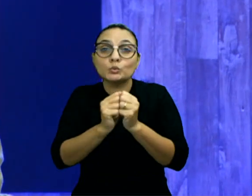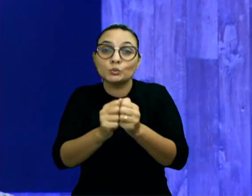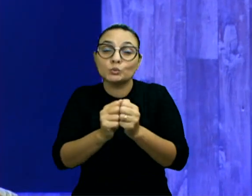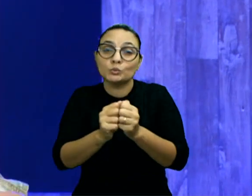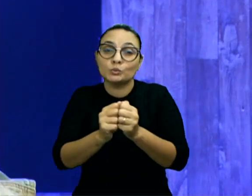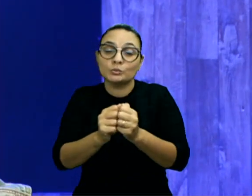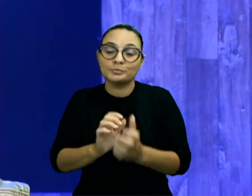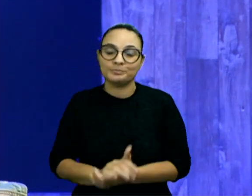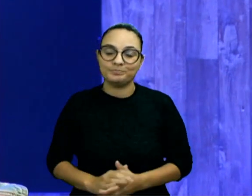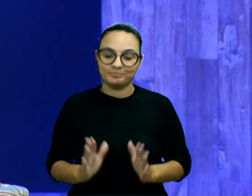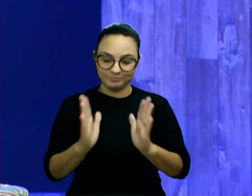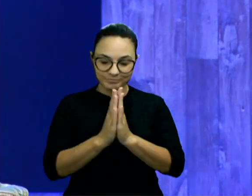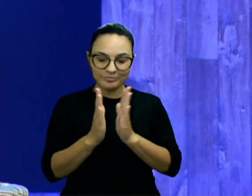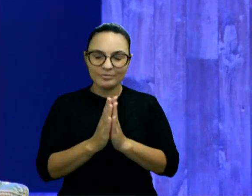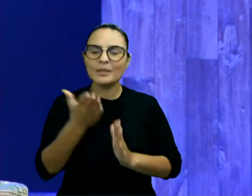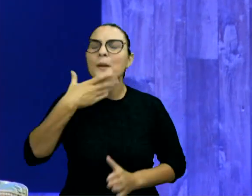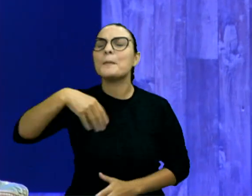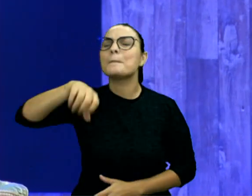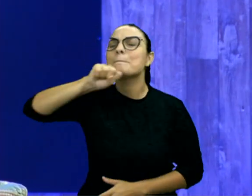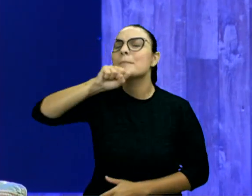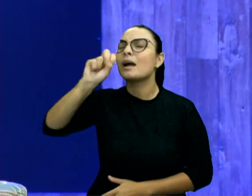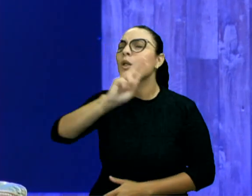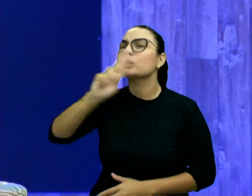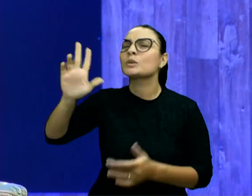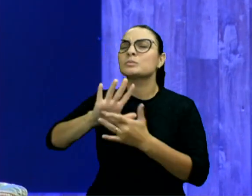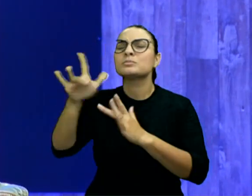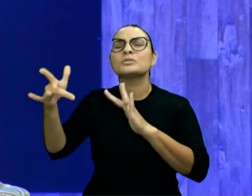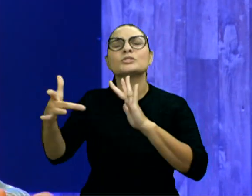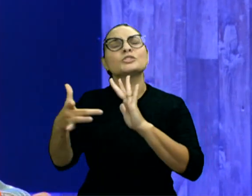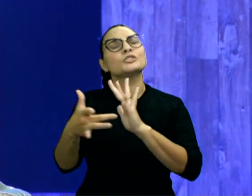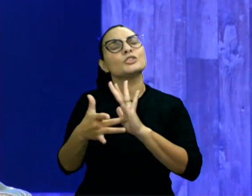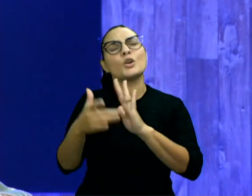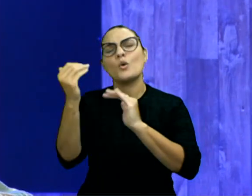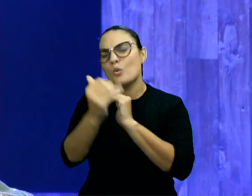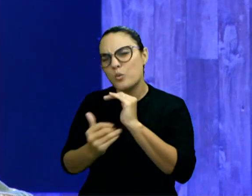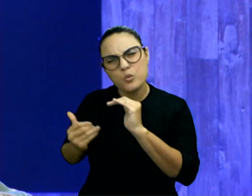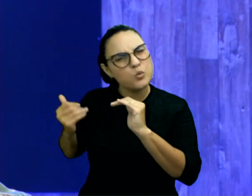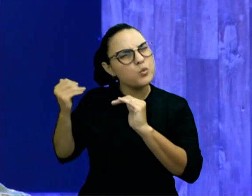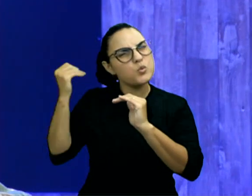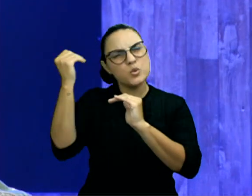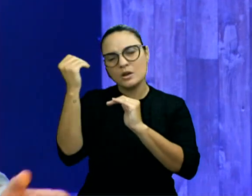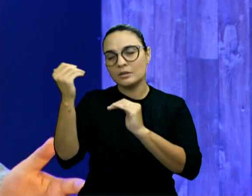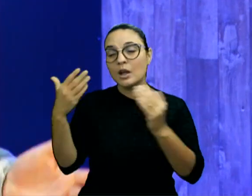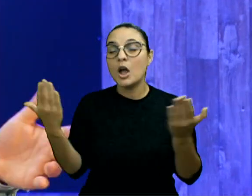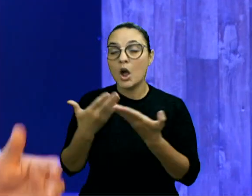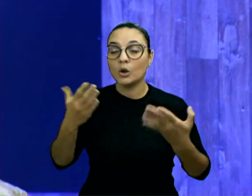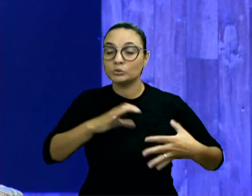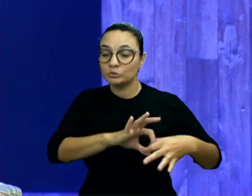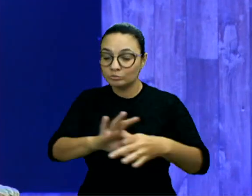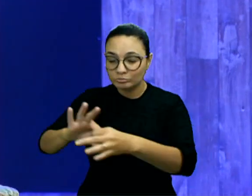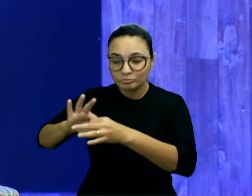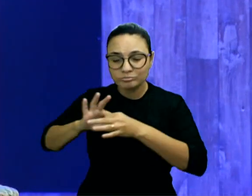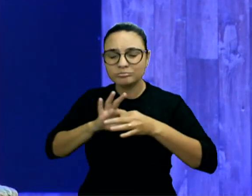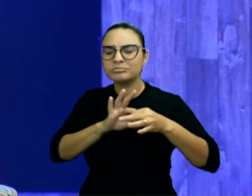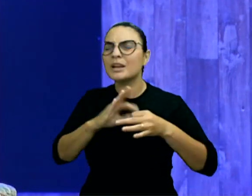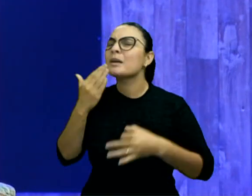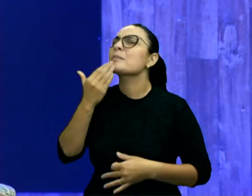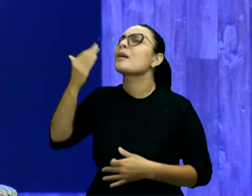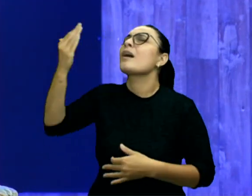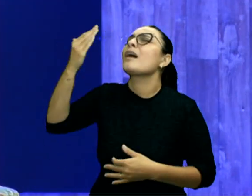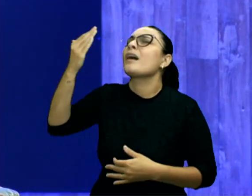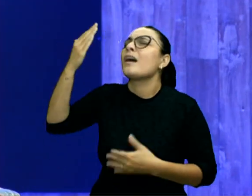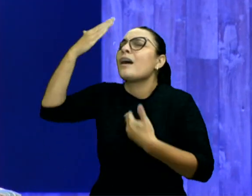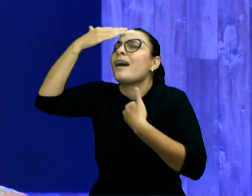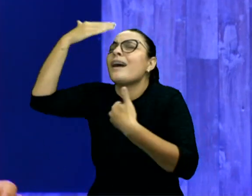orar. Pai, é no nome de Jesus, o nome que é sobre todo nome, que nós nos reunimos nesta noite. Obrigado pela tua palavra. E, Pai,